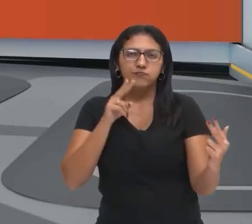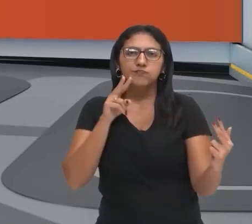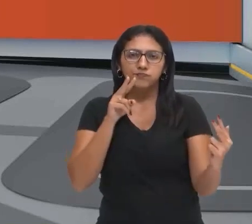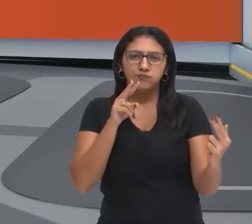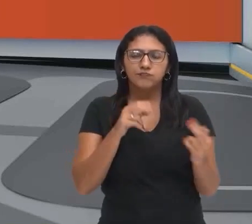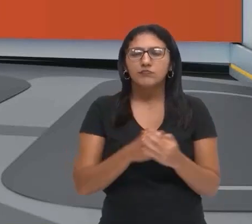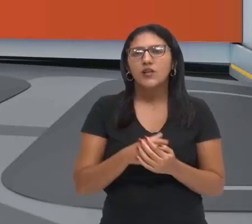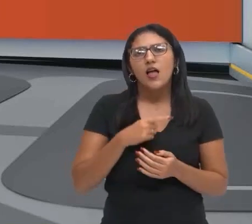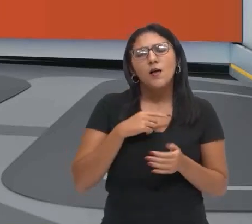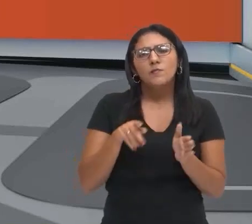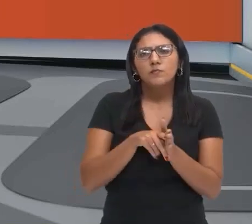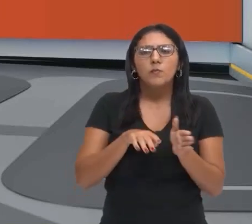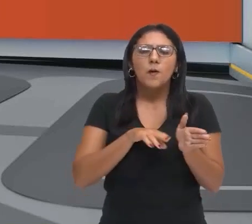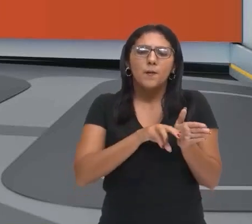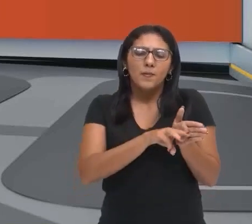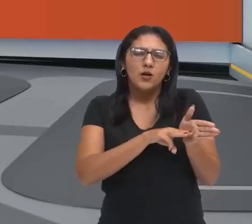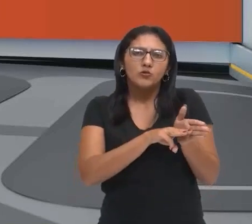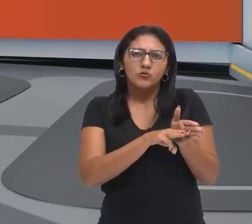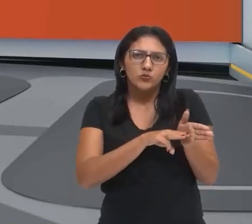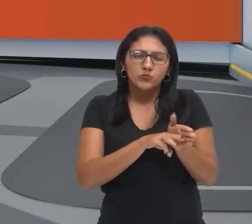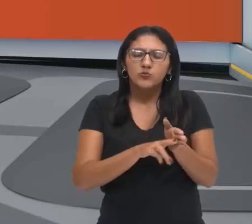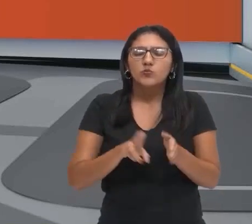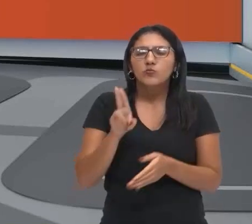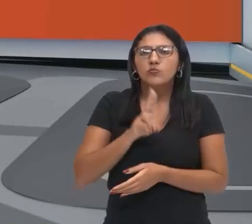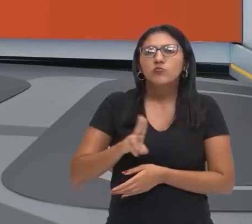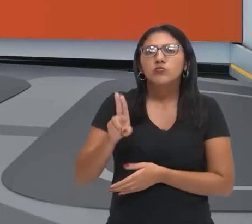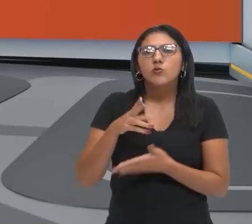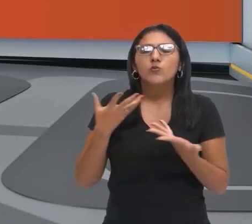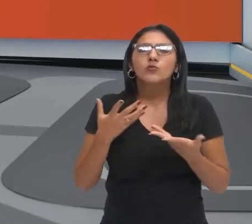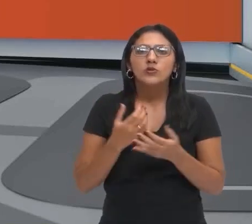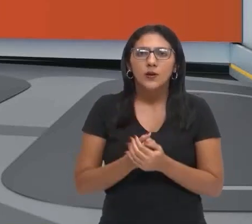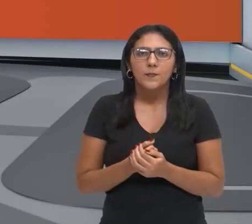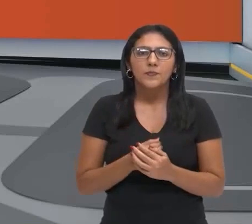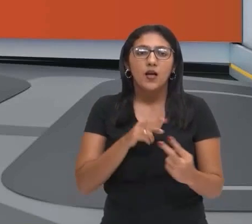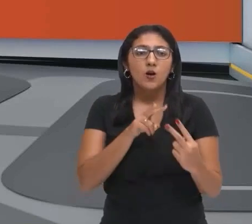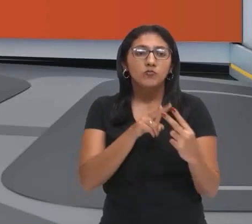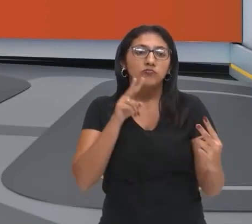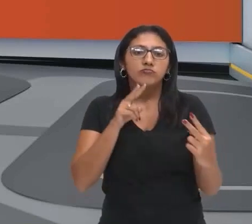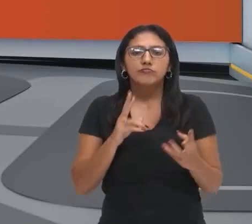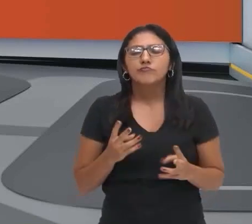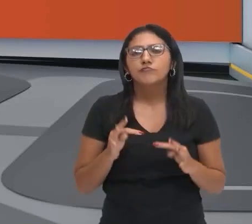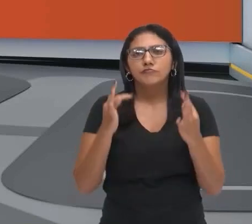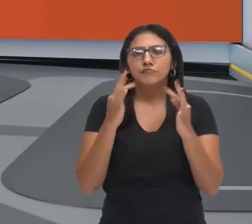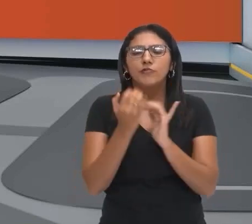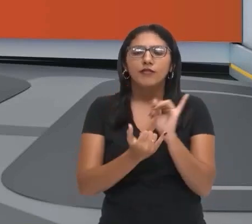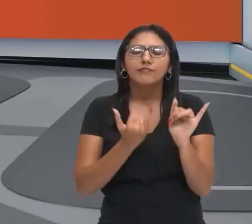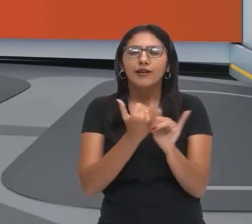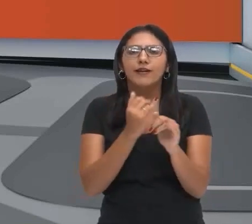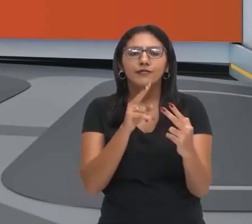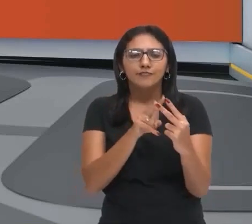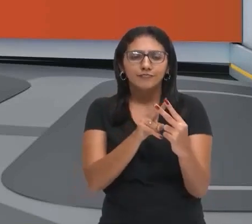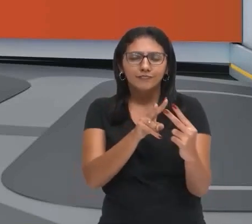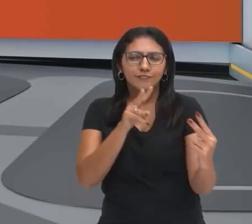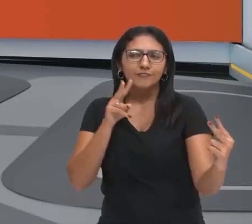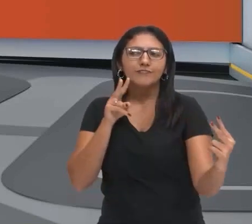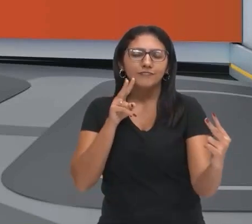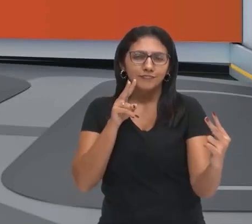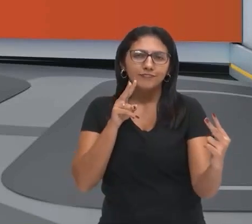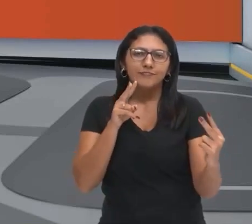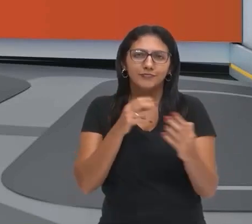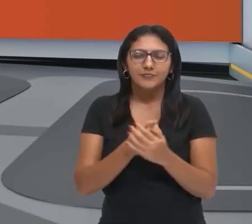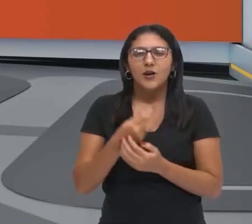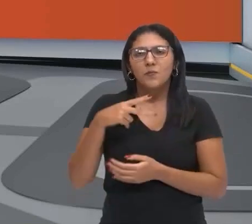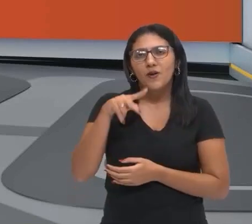uma metodologia que usa, né, a mediação tecnológica para chegar até